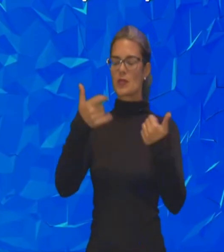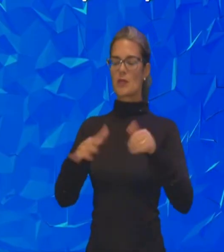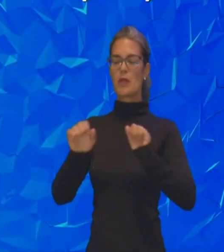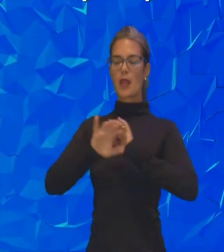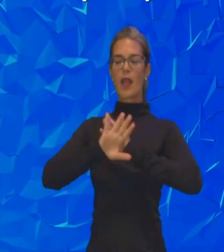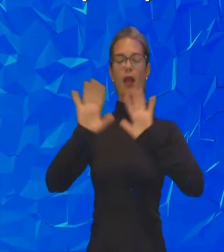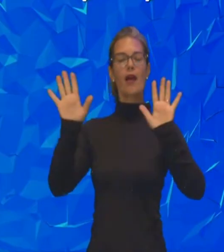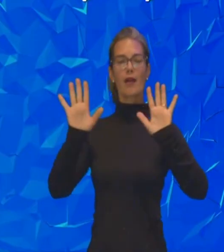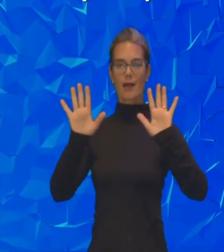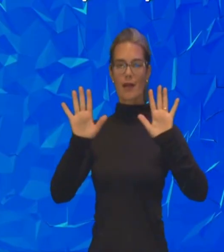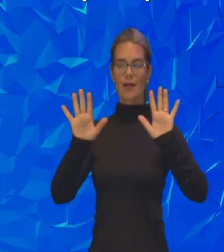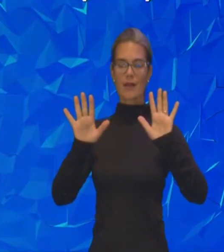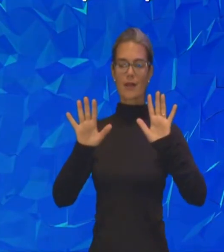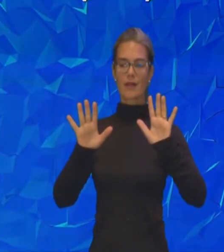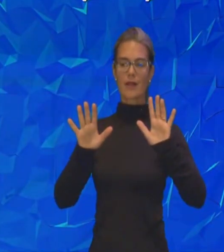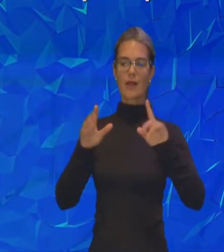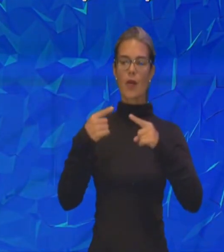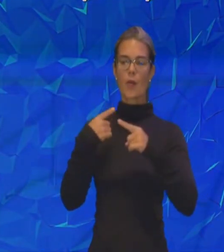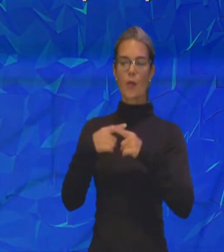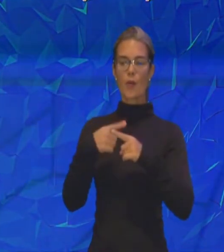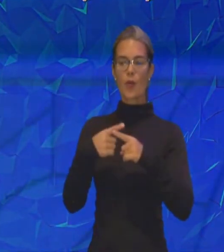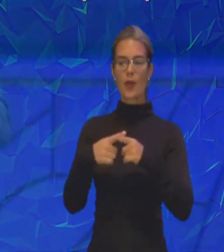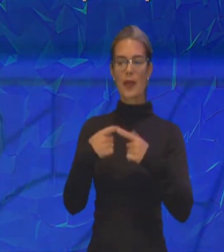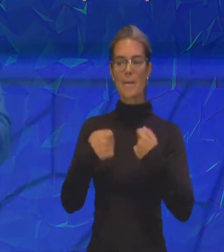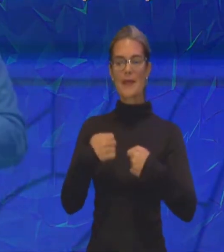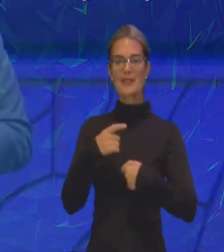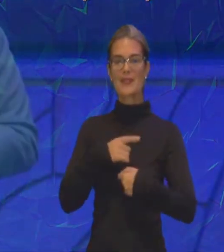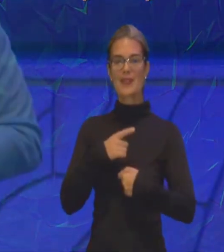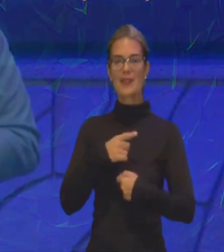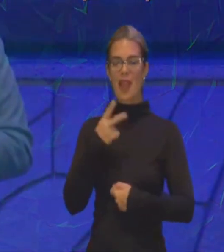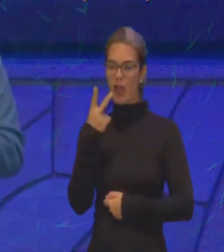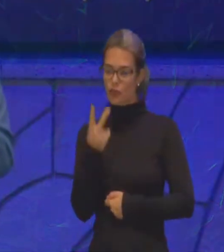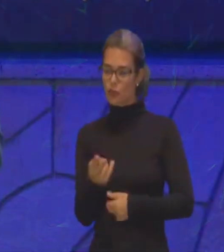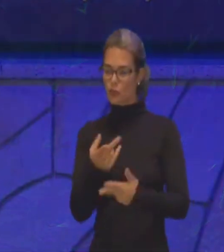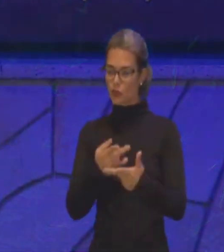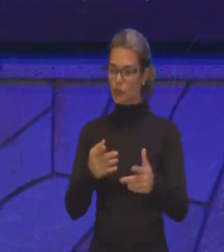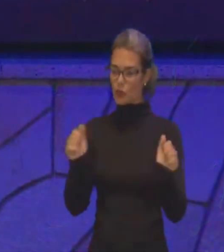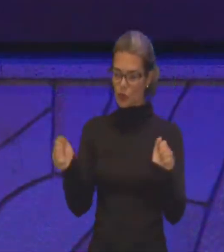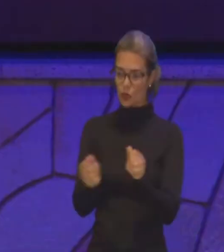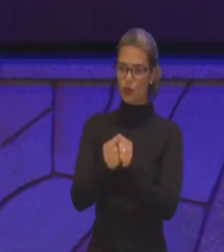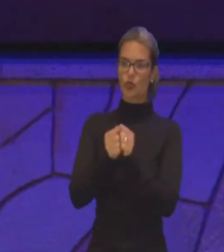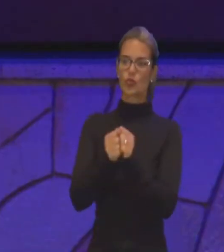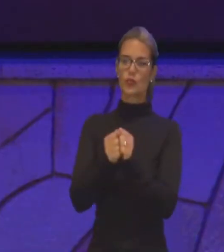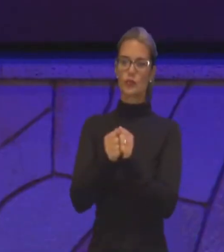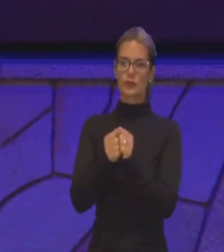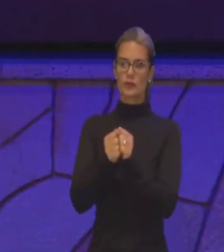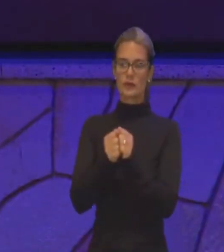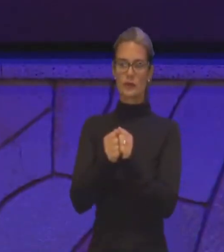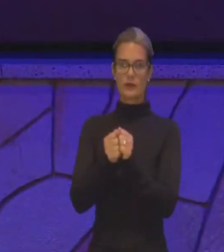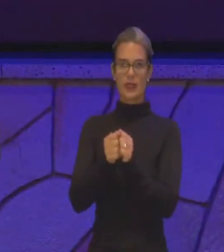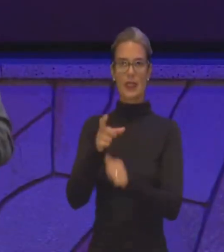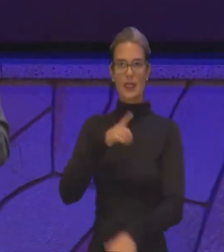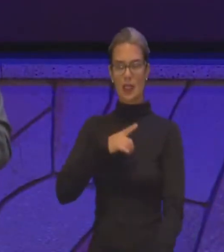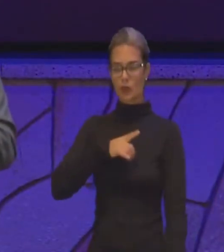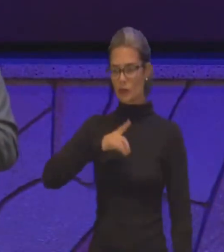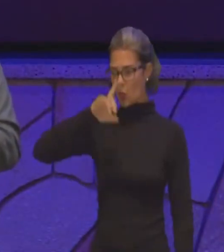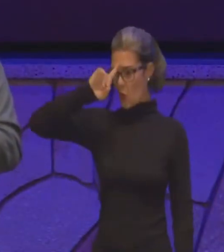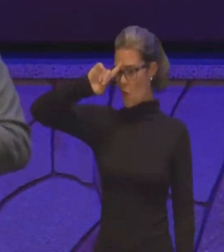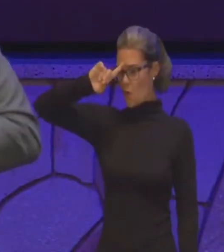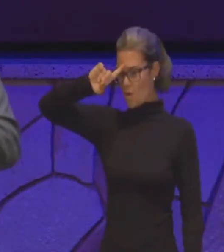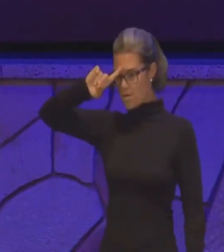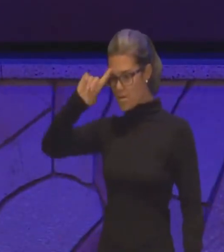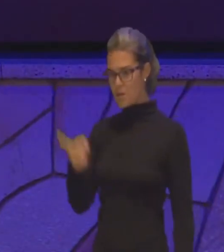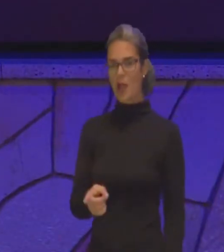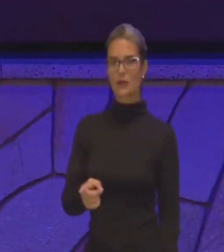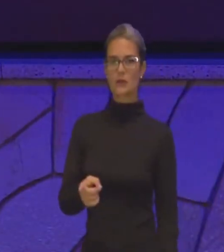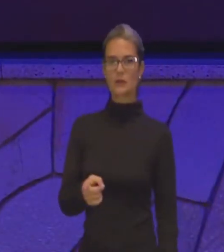ao mesmo tempo que nós temos aqui uma ordem direta, um imperativo do